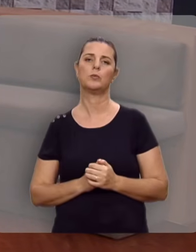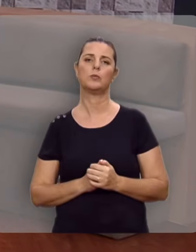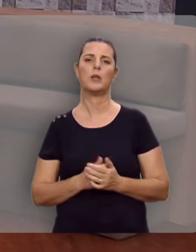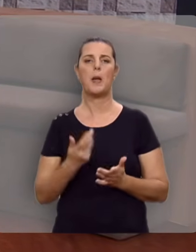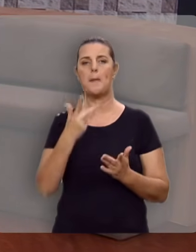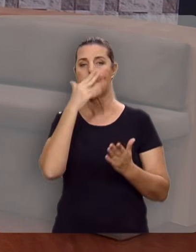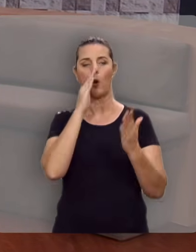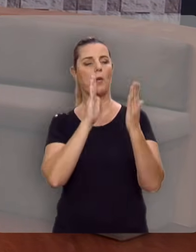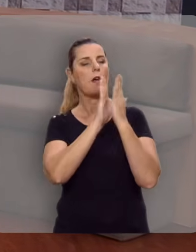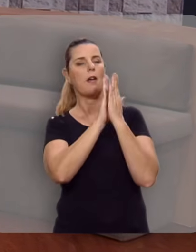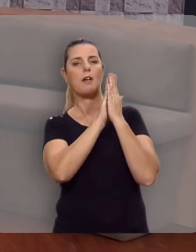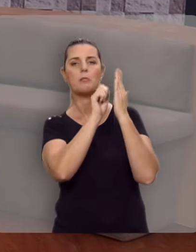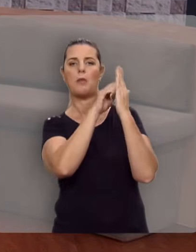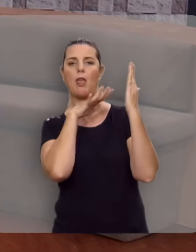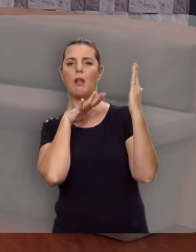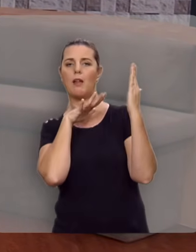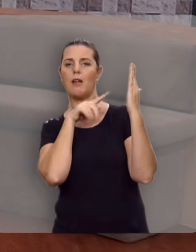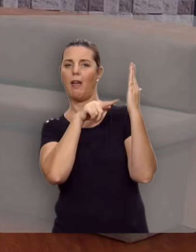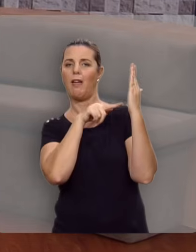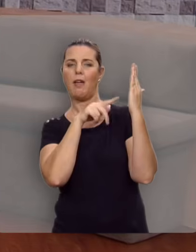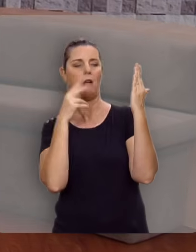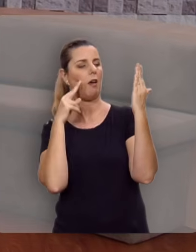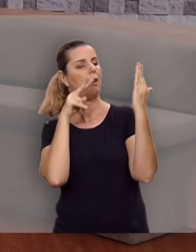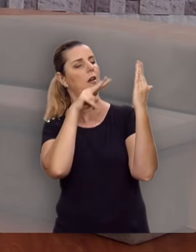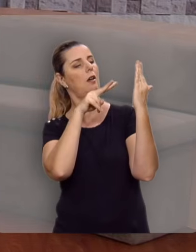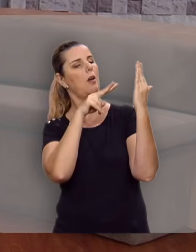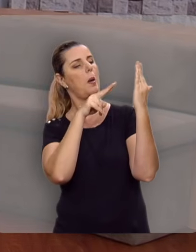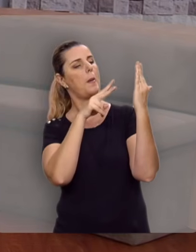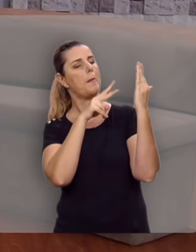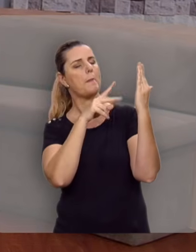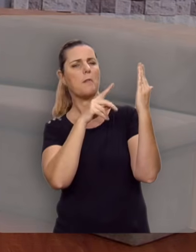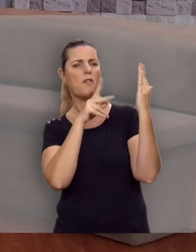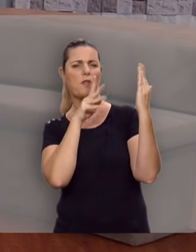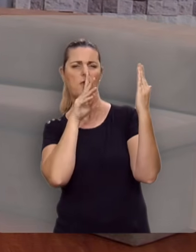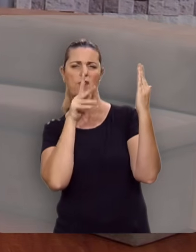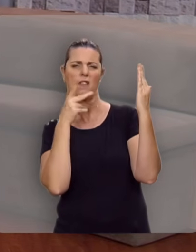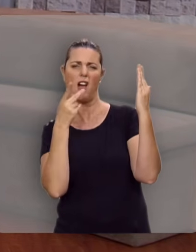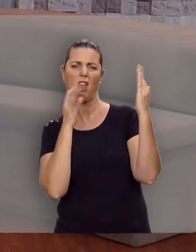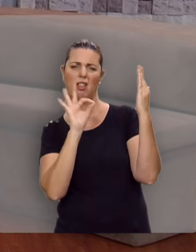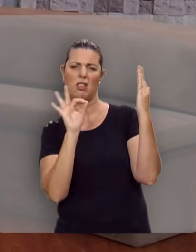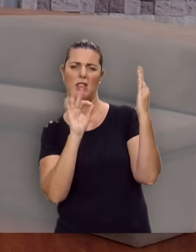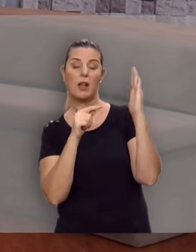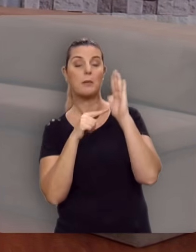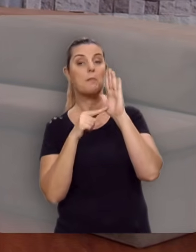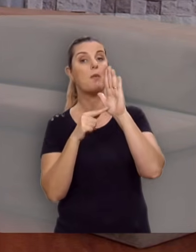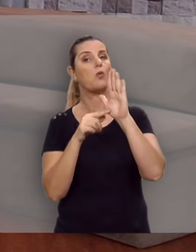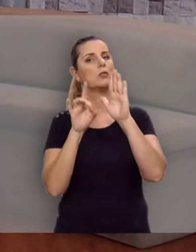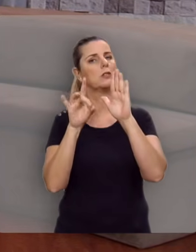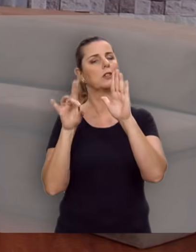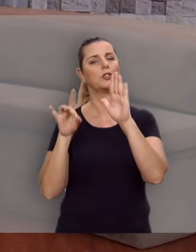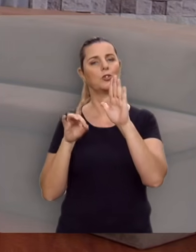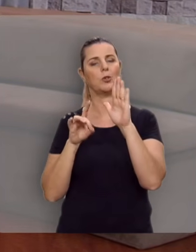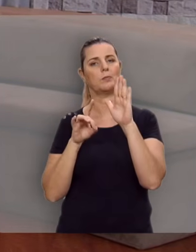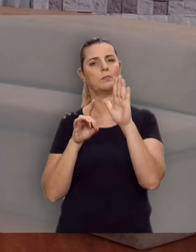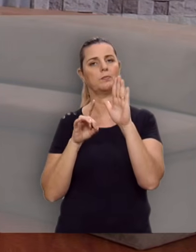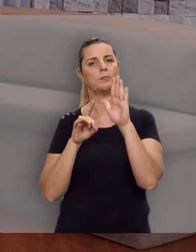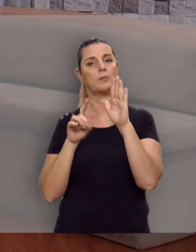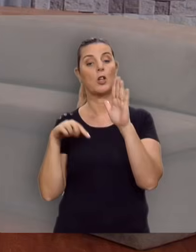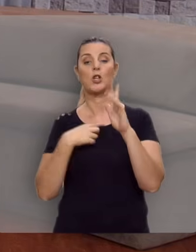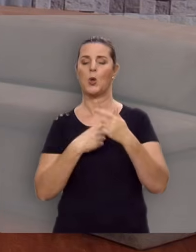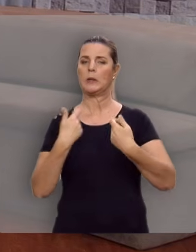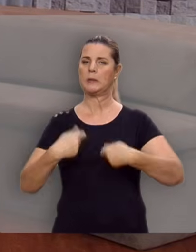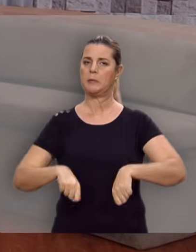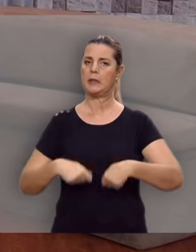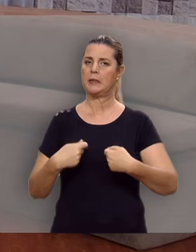um espelho para os filhos. O espelho é mudo, mas o espelho demonstra.